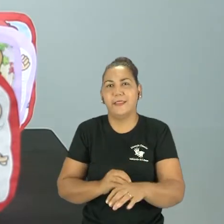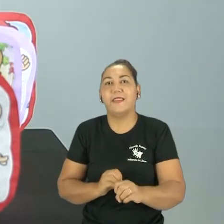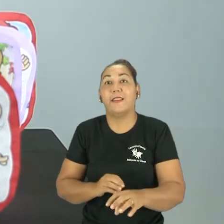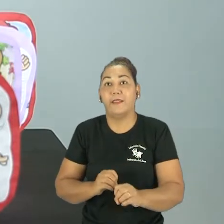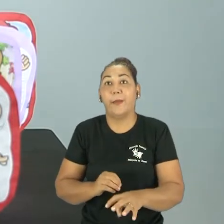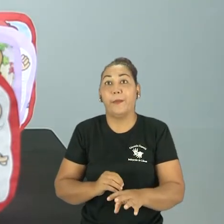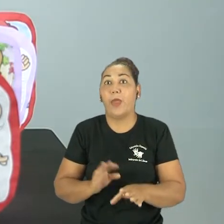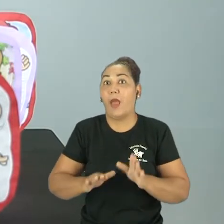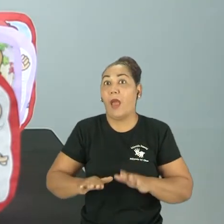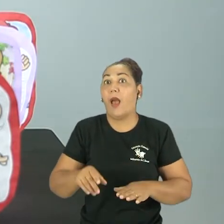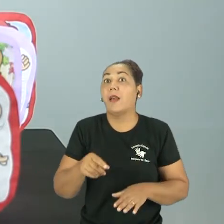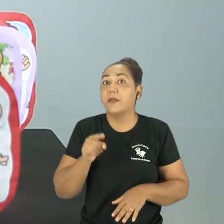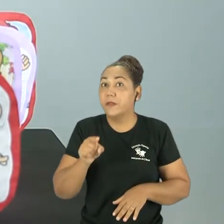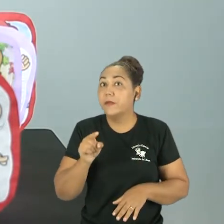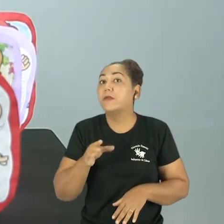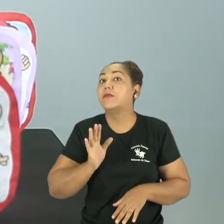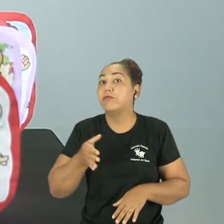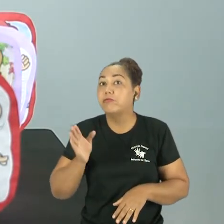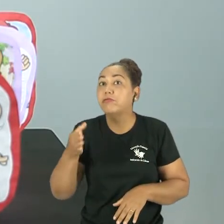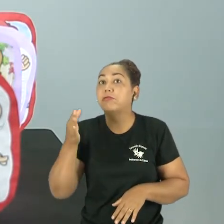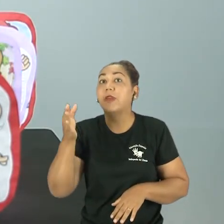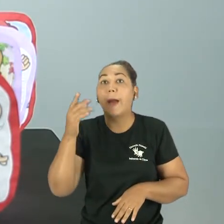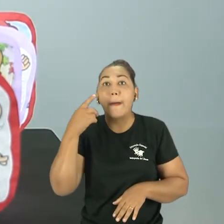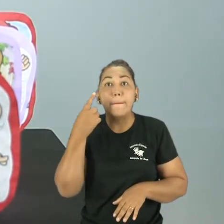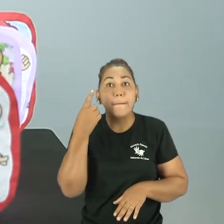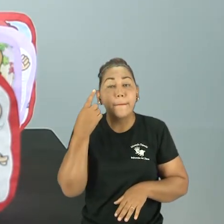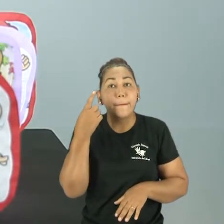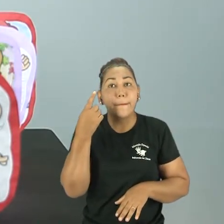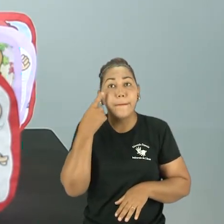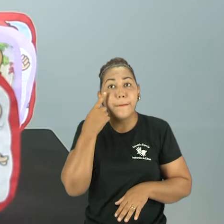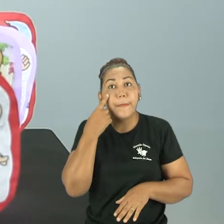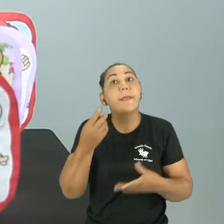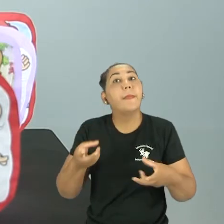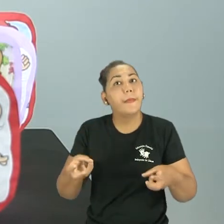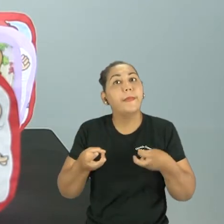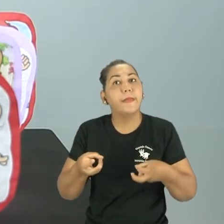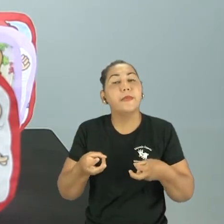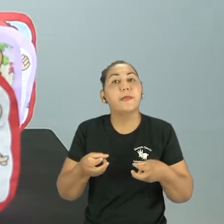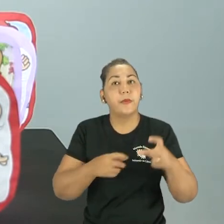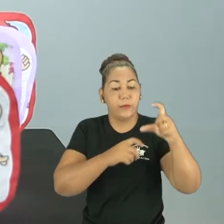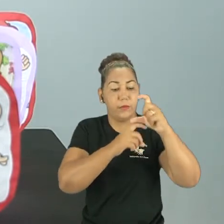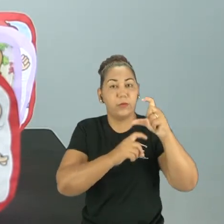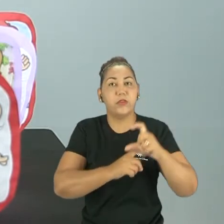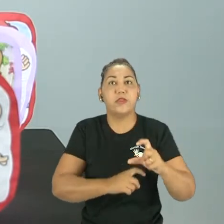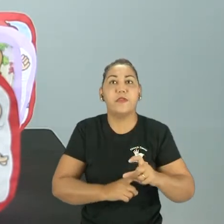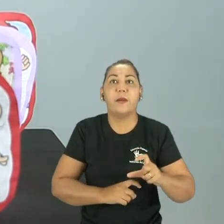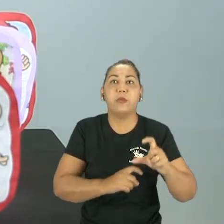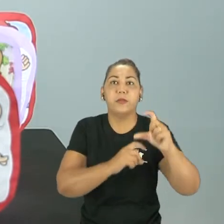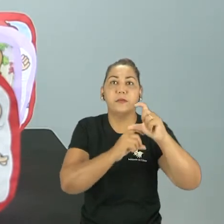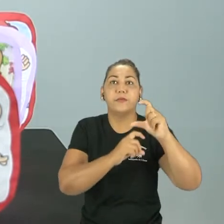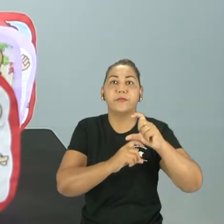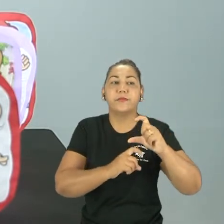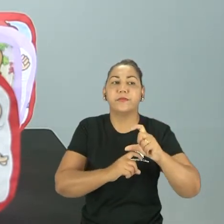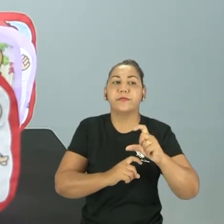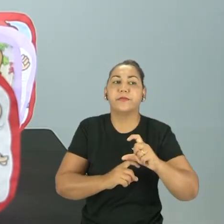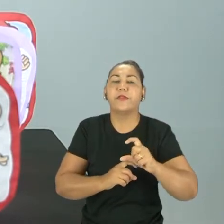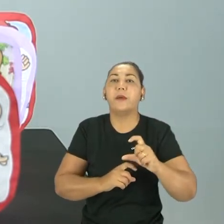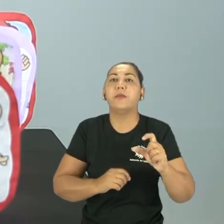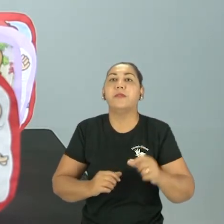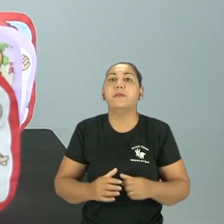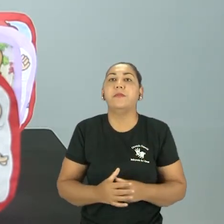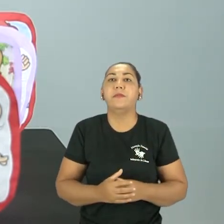visto gibis que eles imitam contos de fadas, né? Em algumas situações, a Mônica, né? É